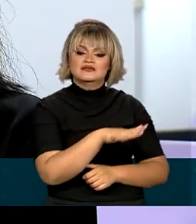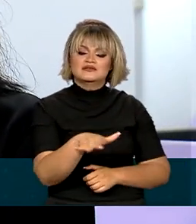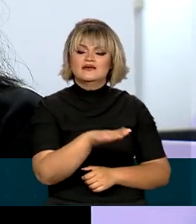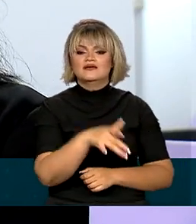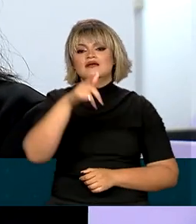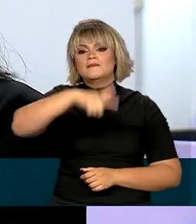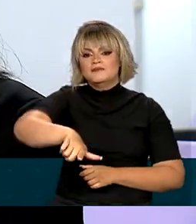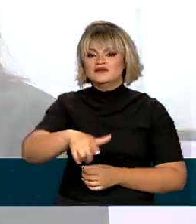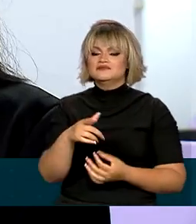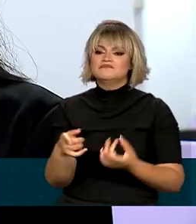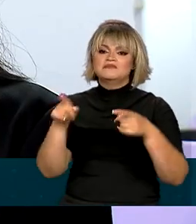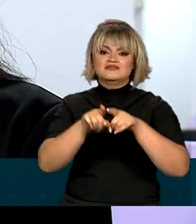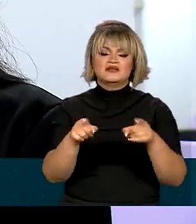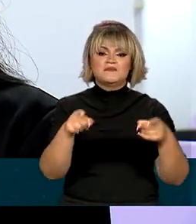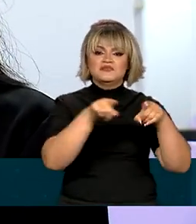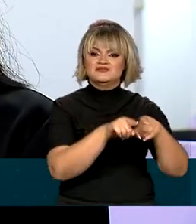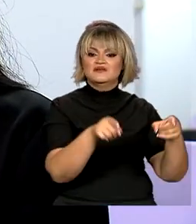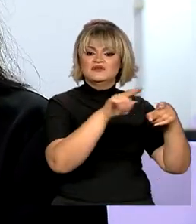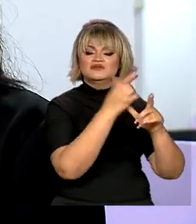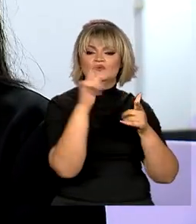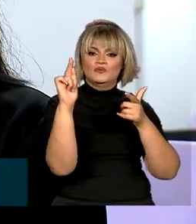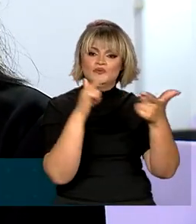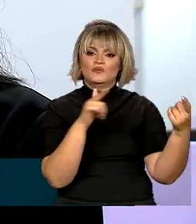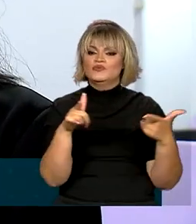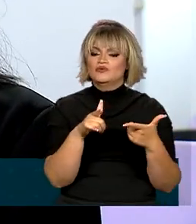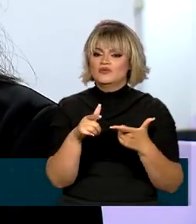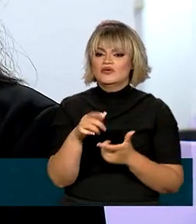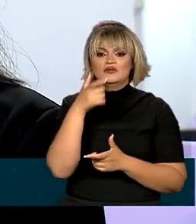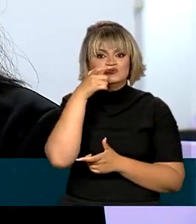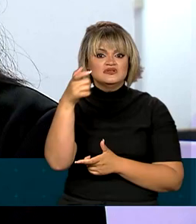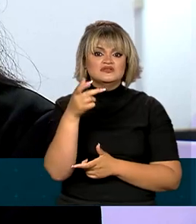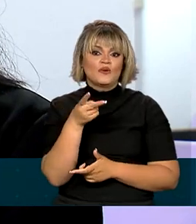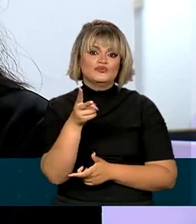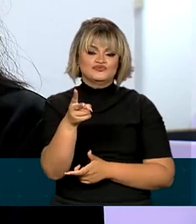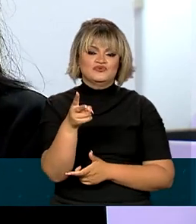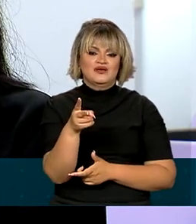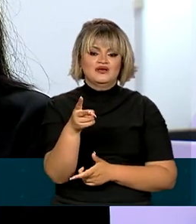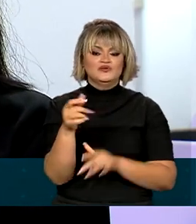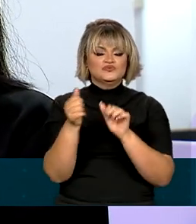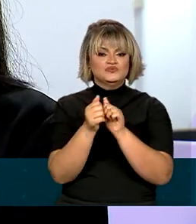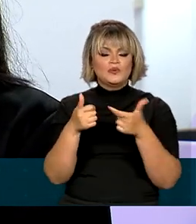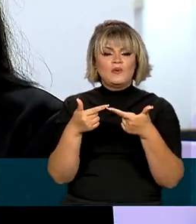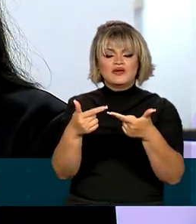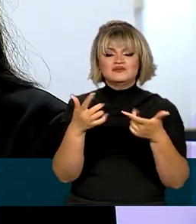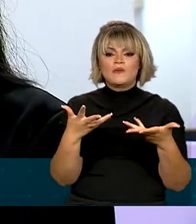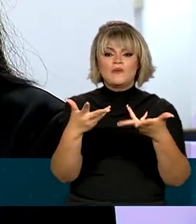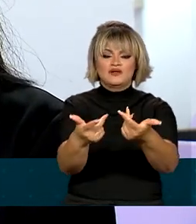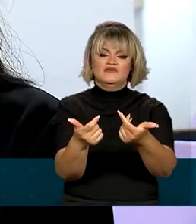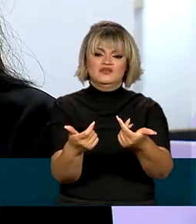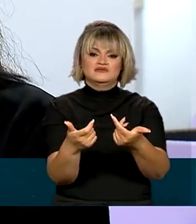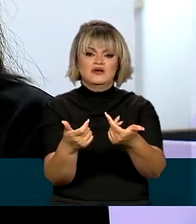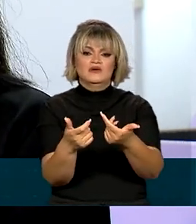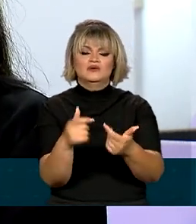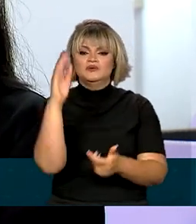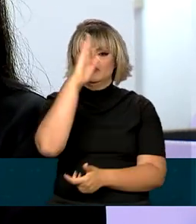daqueles recursos de parceiros. Nosso interesse é continuar, já estamos ali com ações de qualificação em todo o